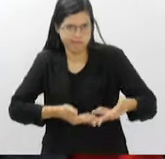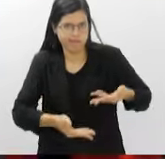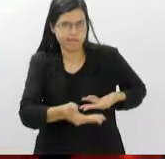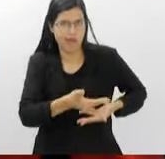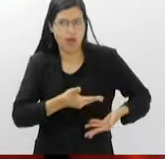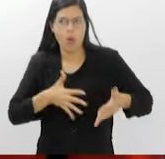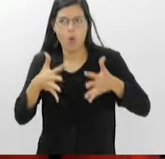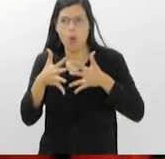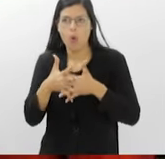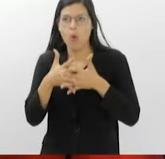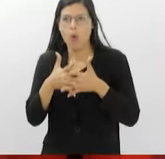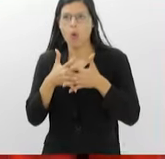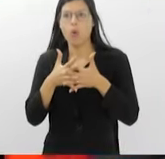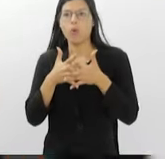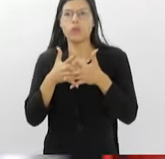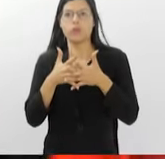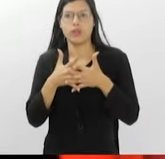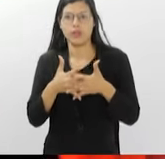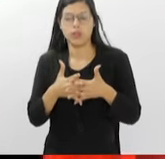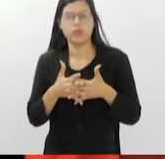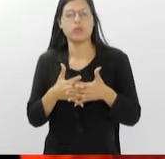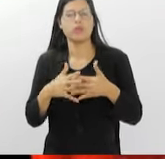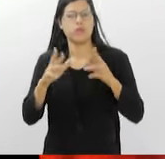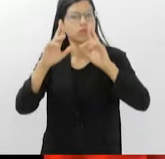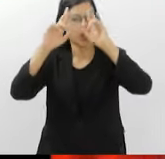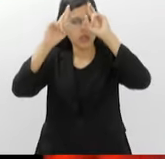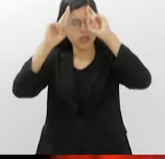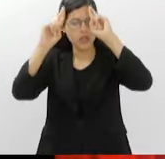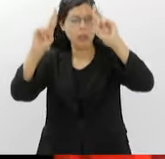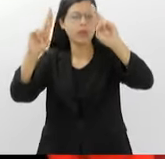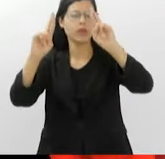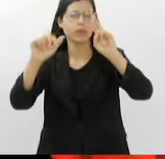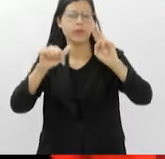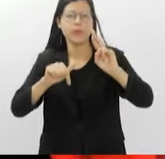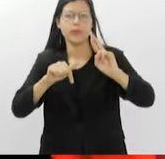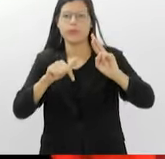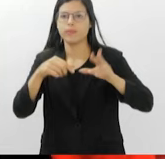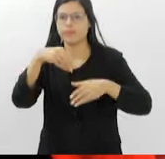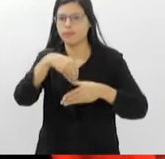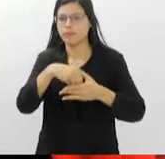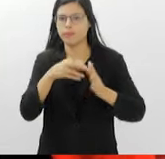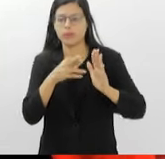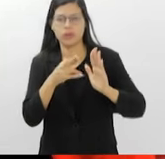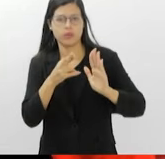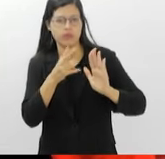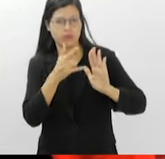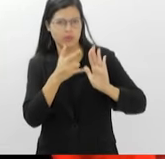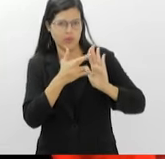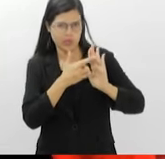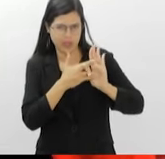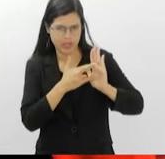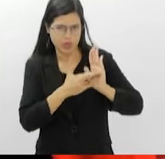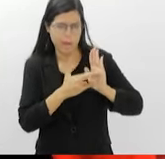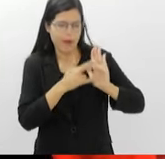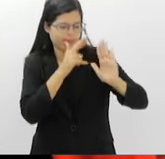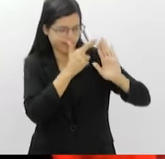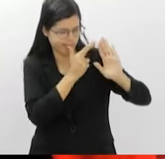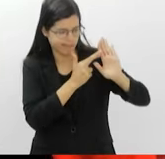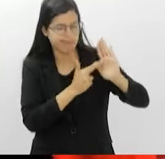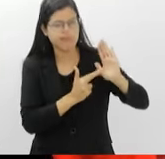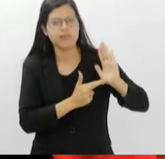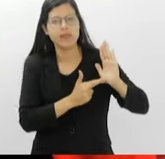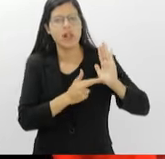absolutamente civilizado dentro das normas regimentais entre os